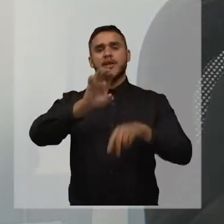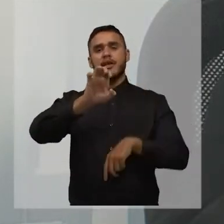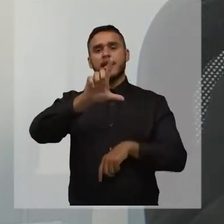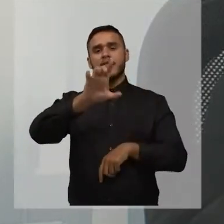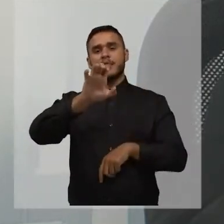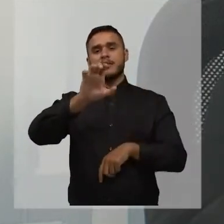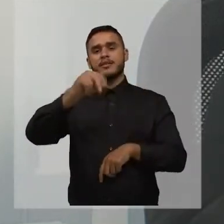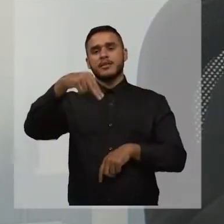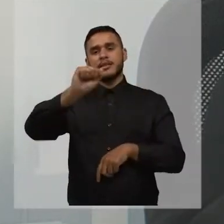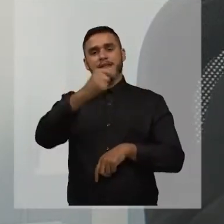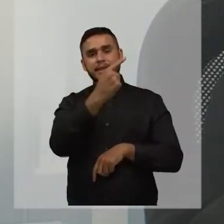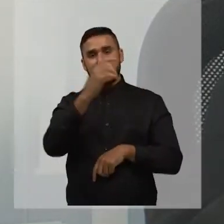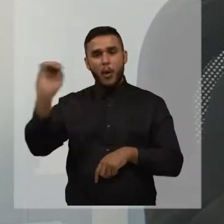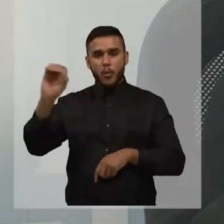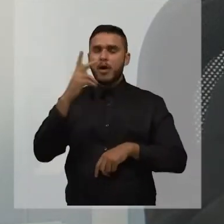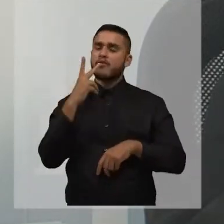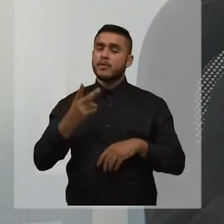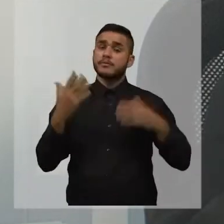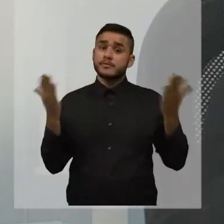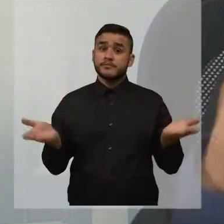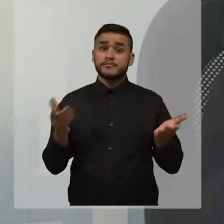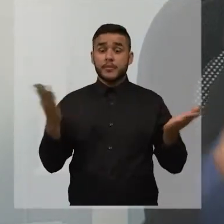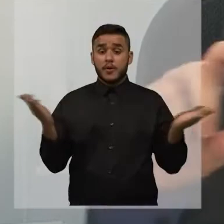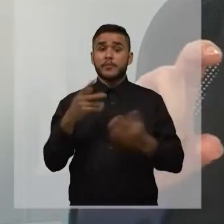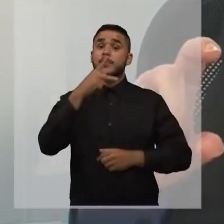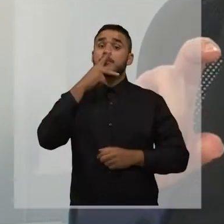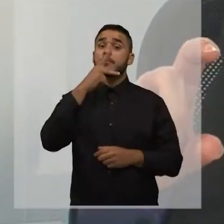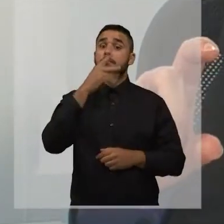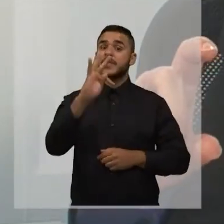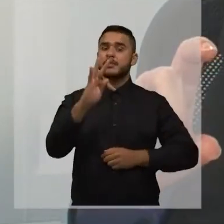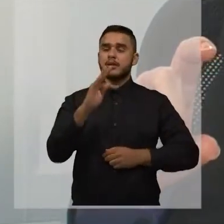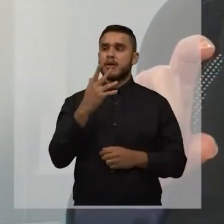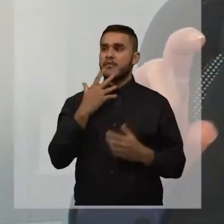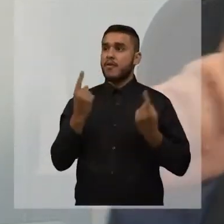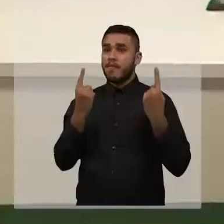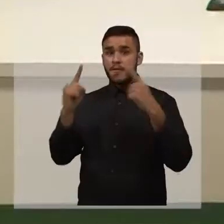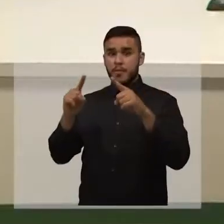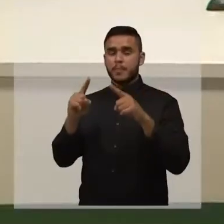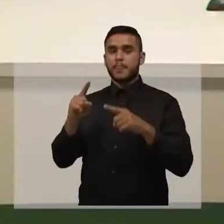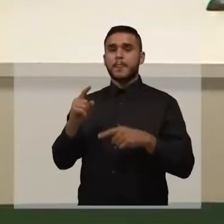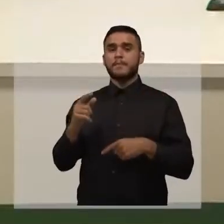nas redes sociais que dizia que os petistas agora inventaram ela não. Moro sim.